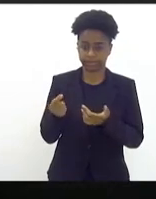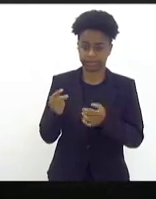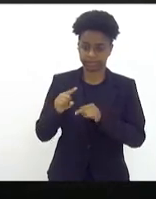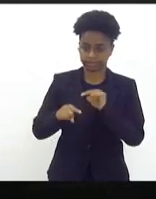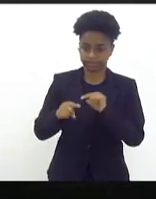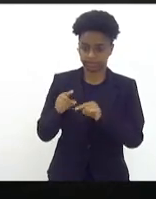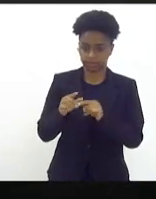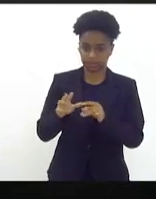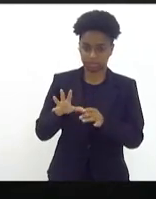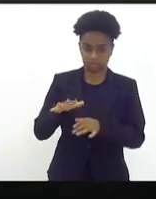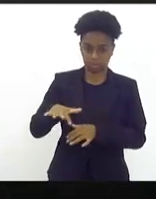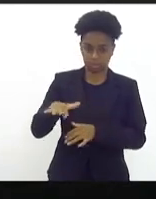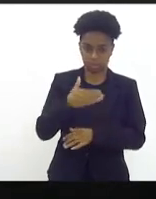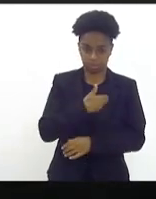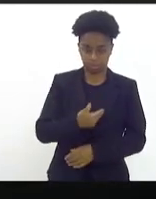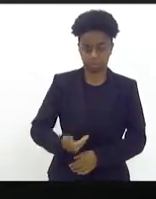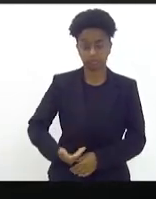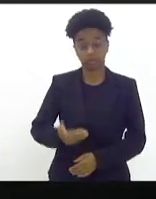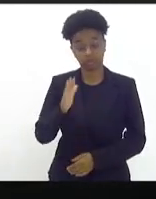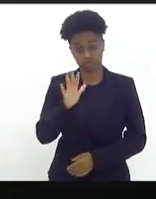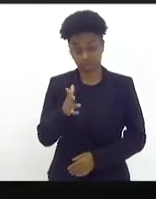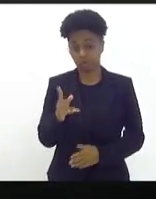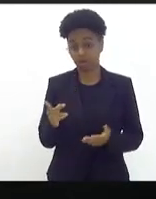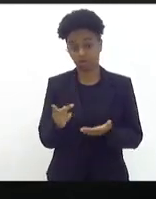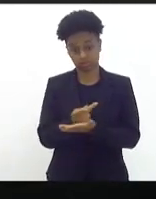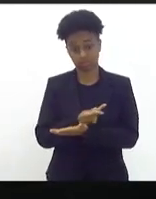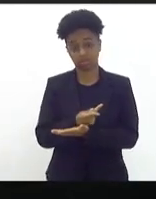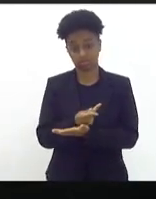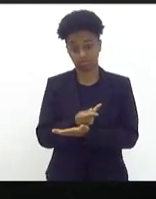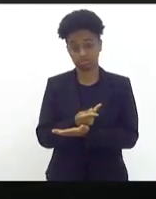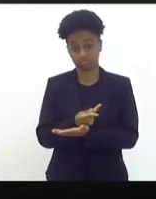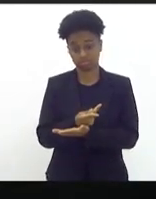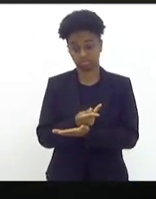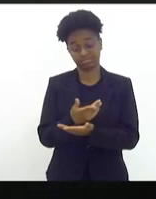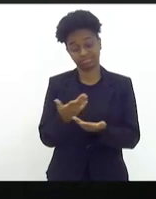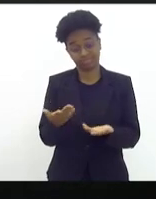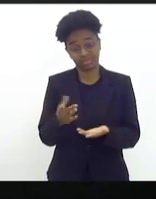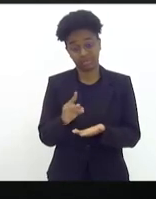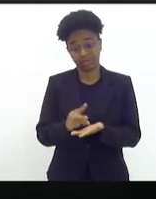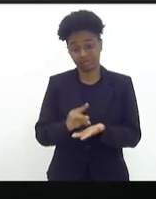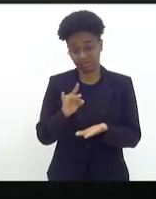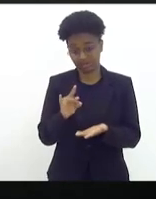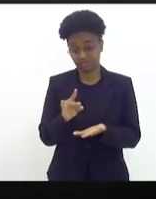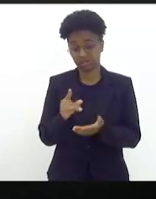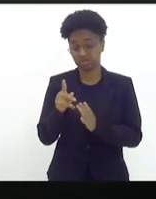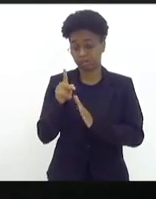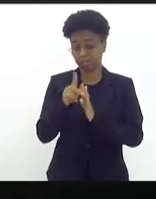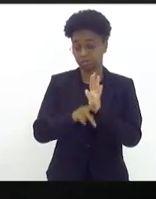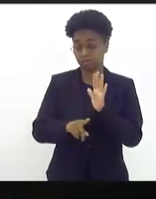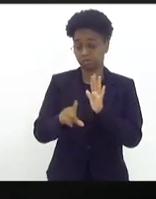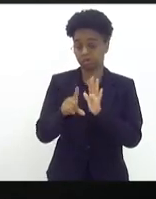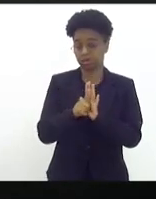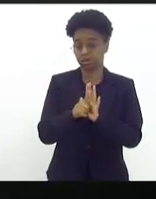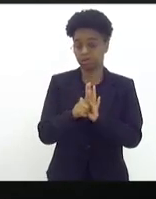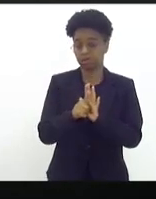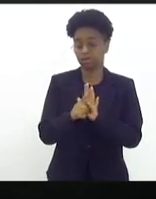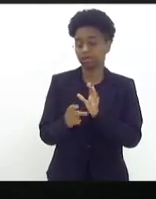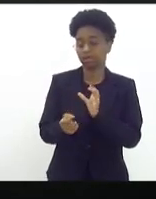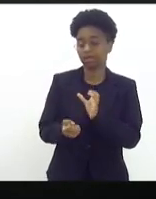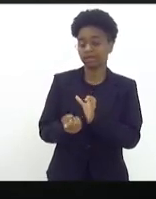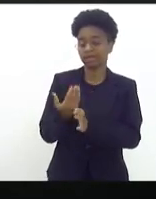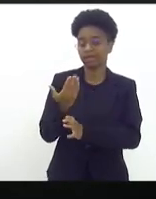equipamento público, ele já é feito fundo a fundo. Então, na realidade, o projeto de lei ele cria